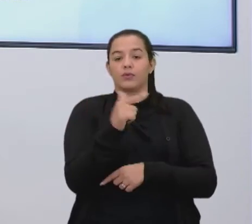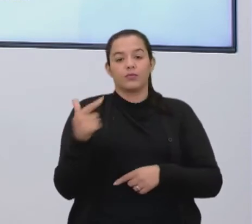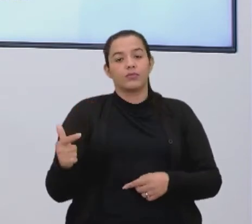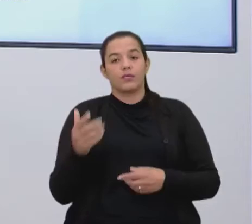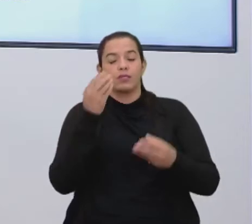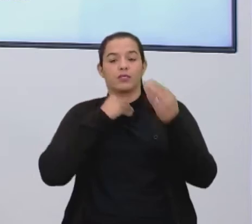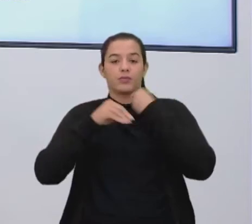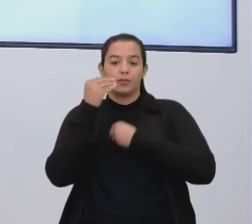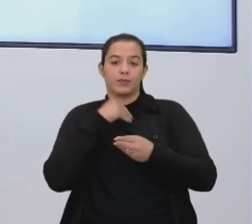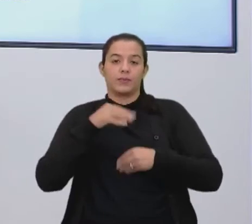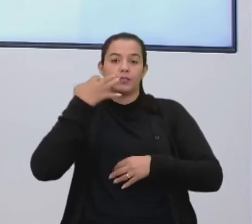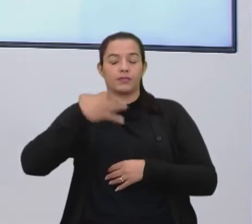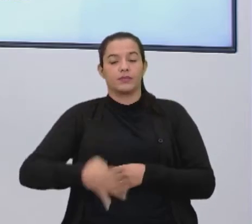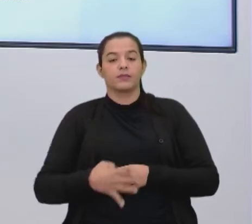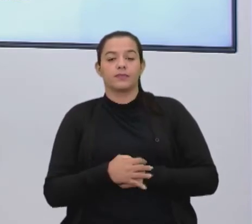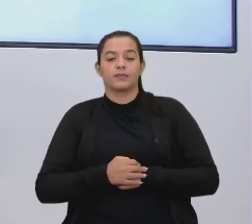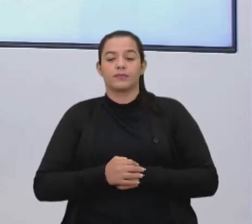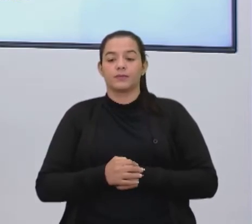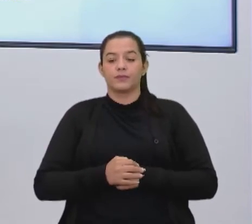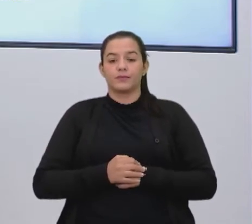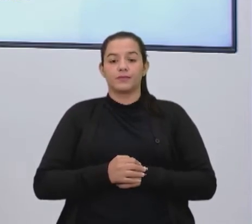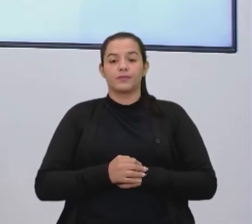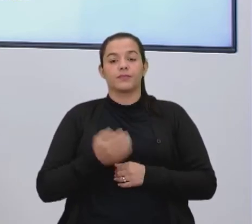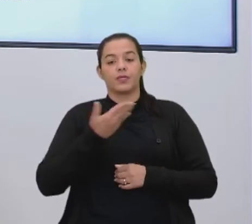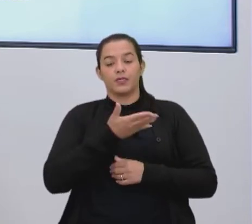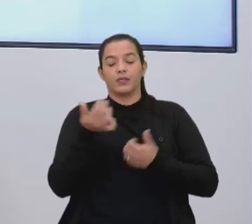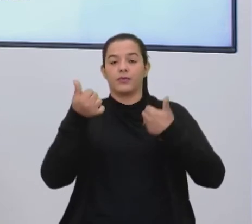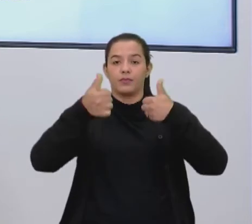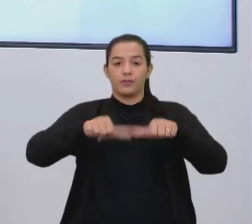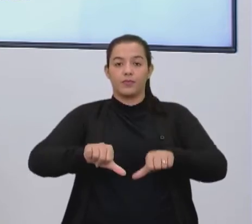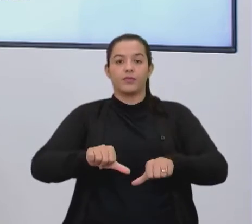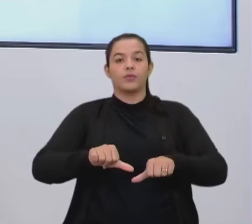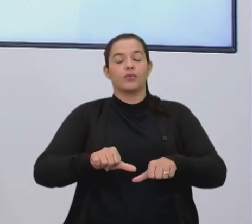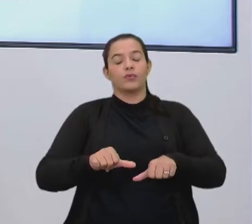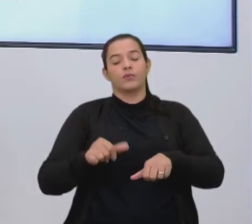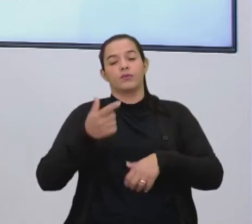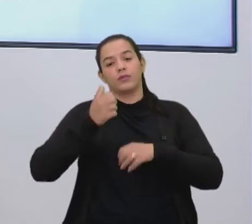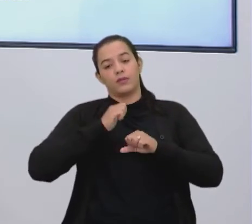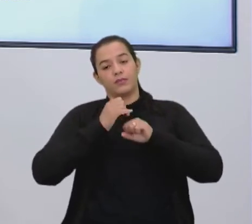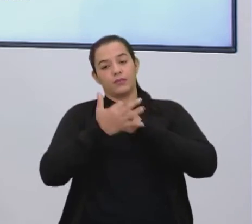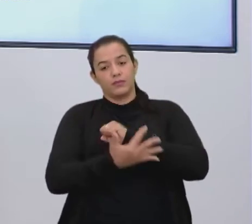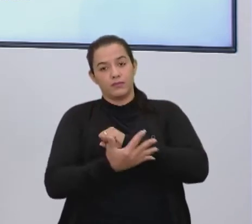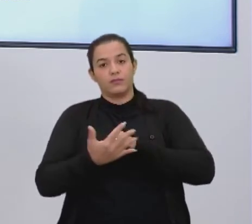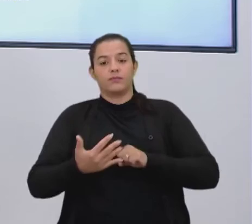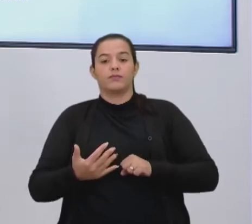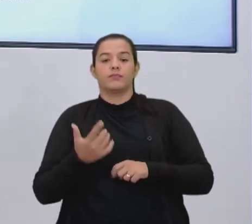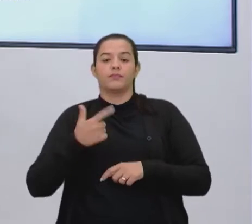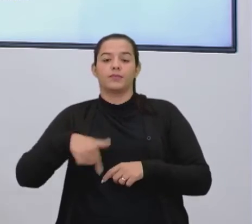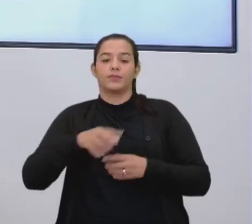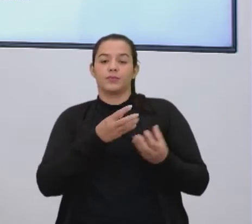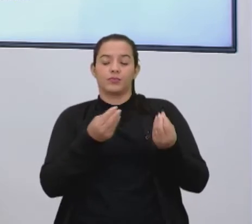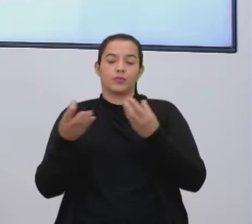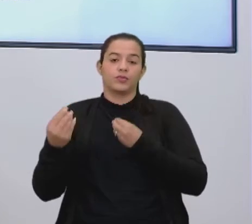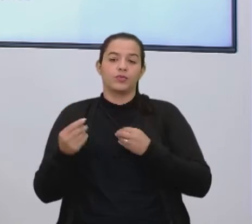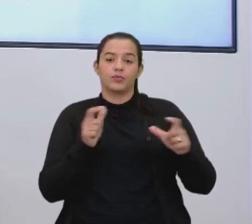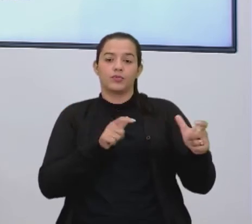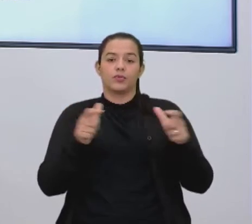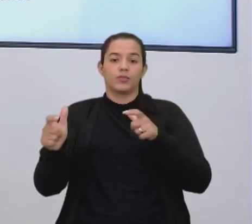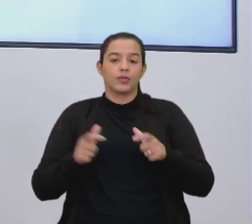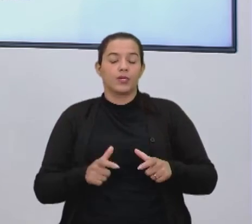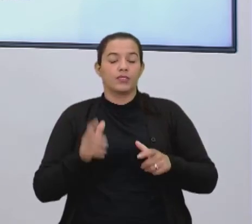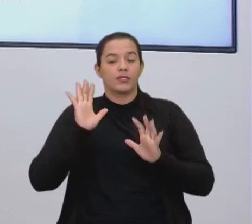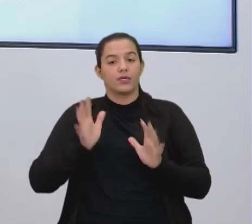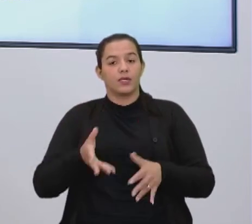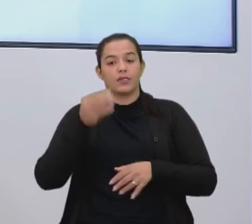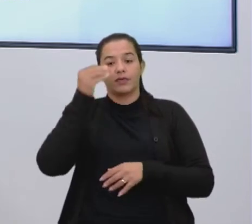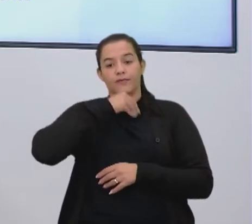adequada. E isso foi agravado pela pandemia, né? Onde, obviamente, vários lugares que já eram vulneráveis se